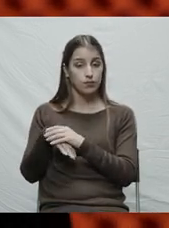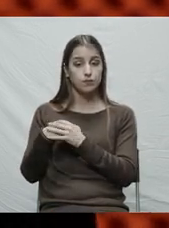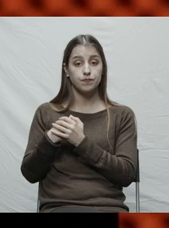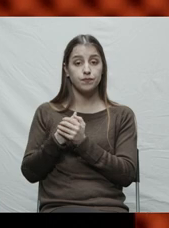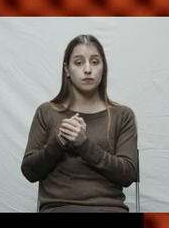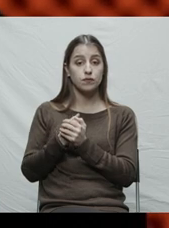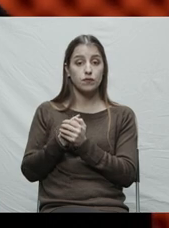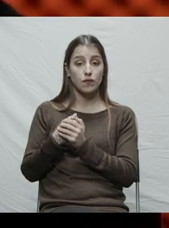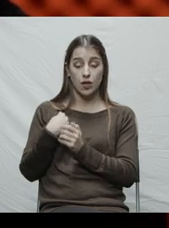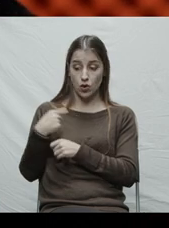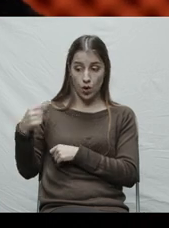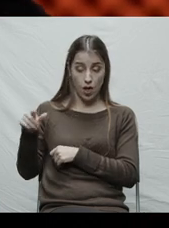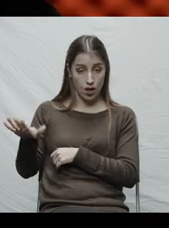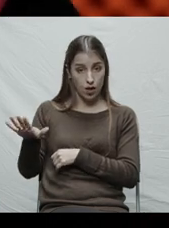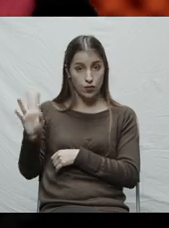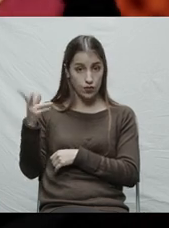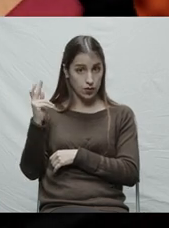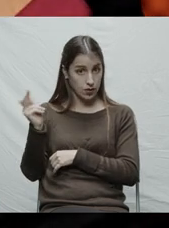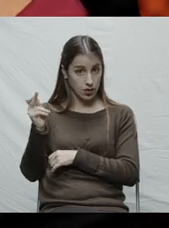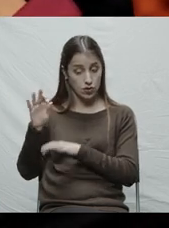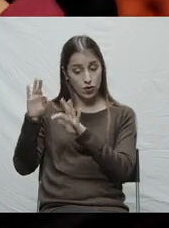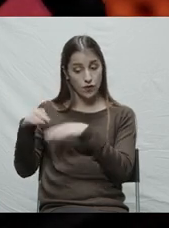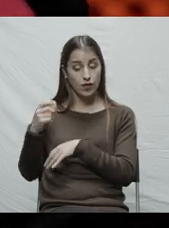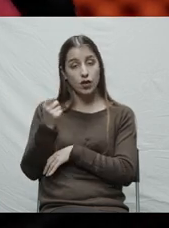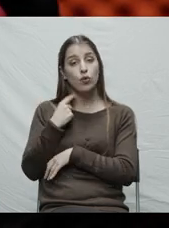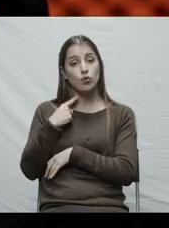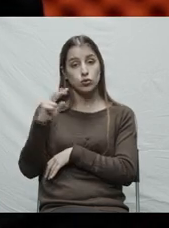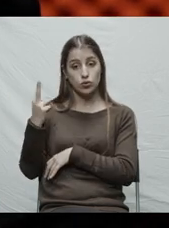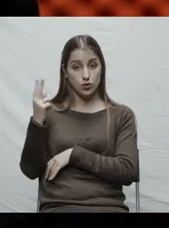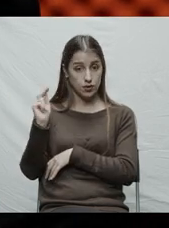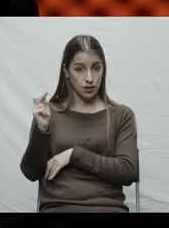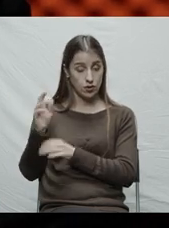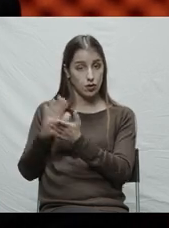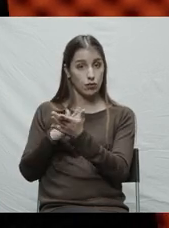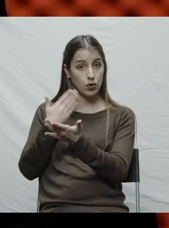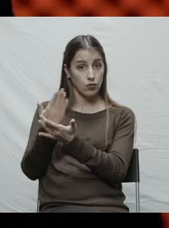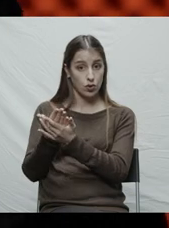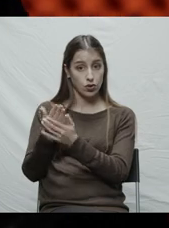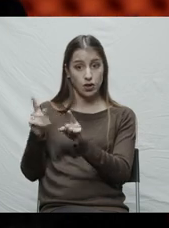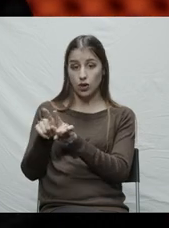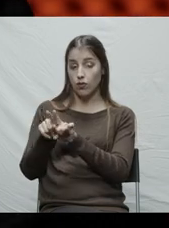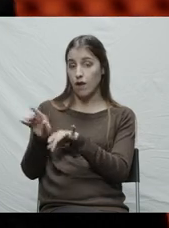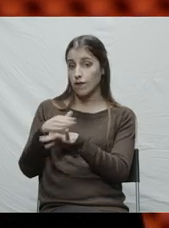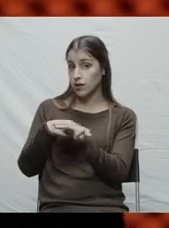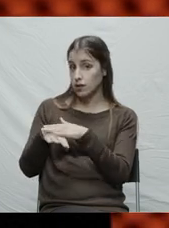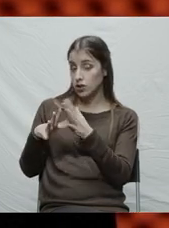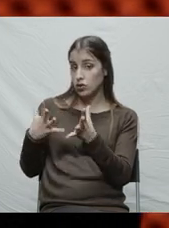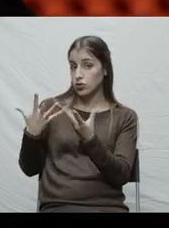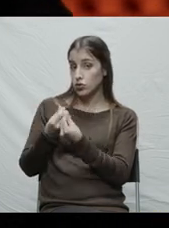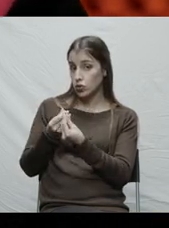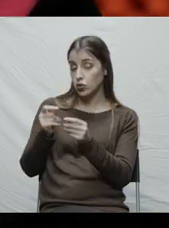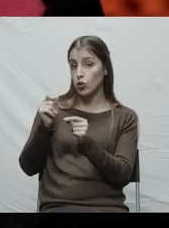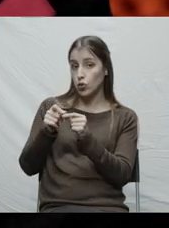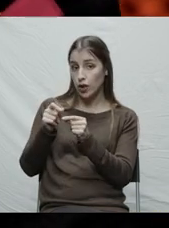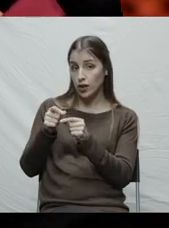ensaiar da autoria. E tive lá 2 anos, e no fim desse curso de 2 anos a proposta também era ou fazer uma peça com colegas, ou fazer. E